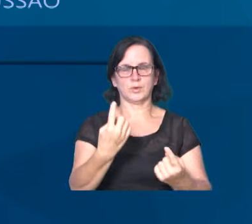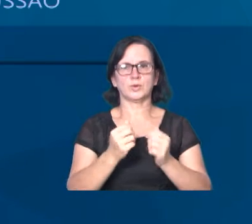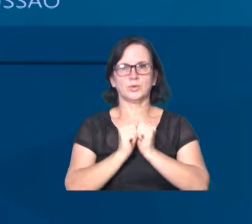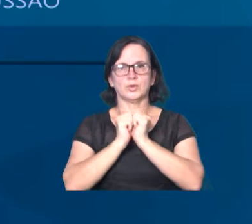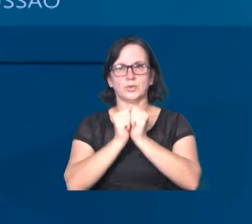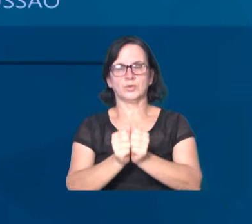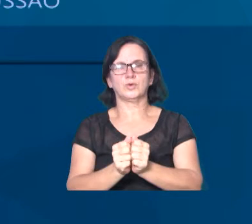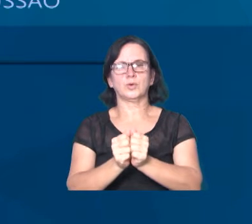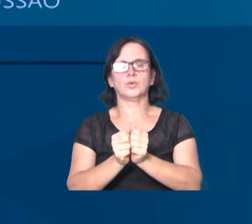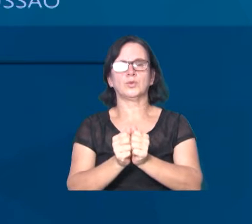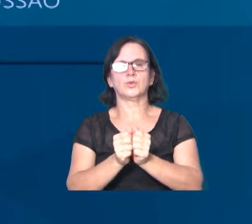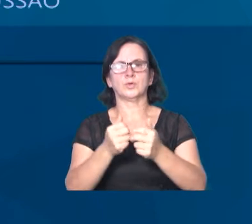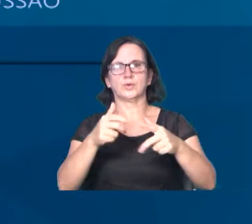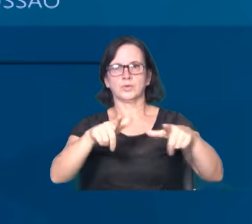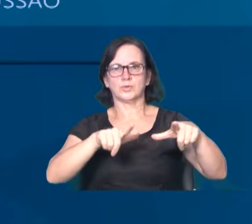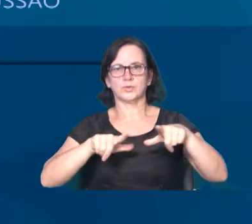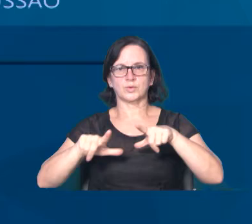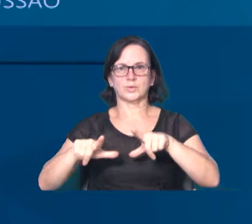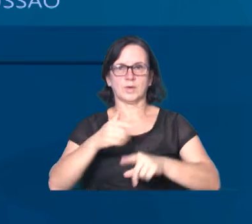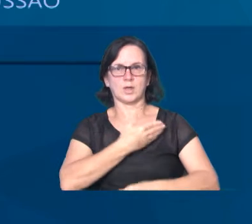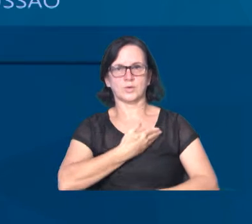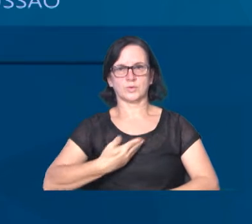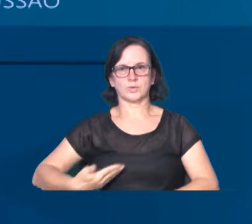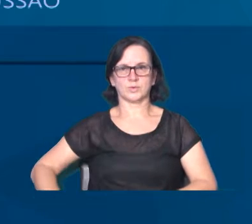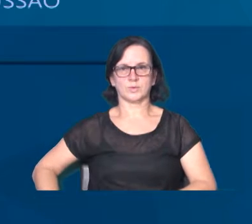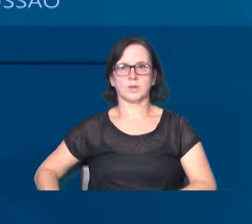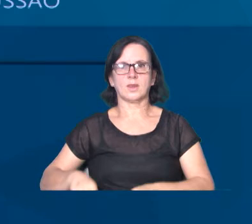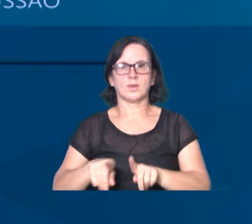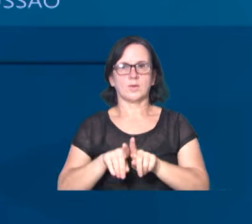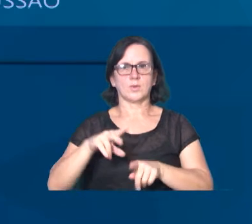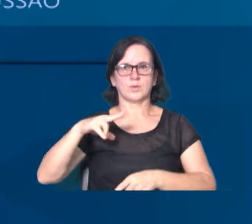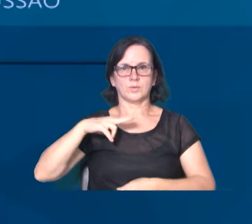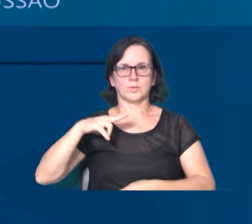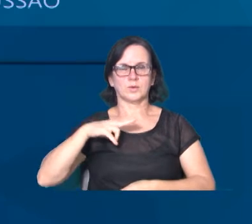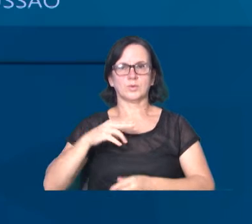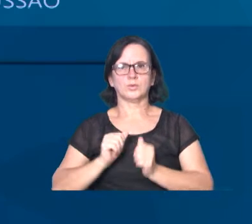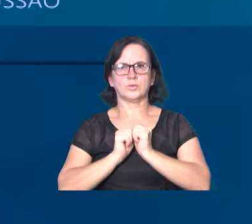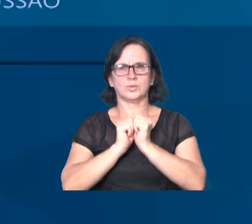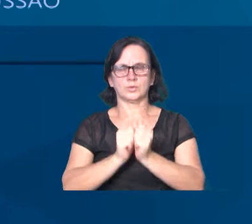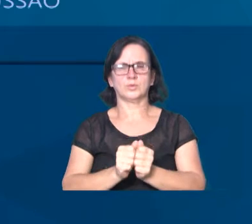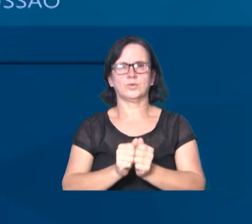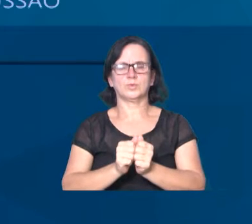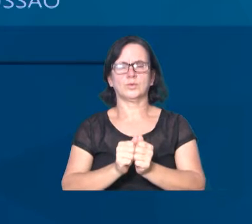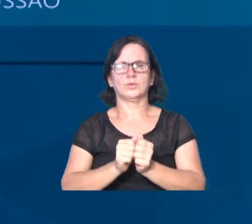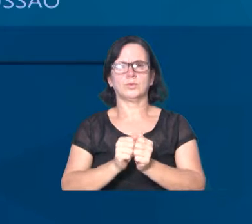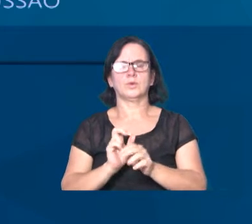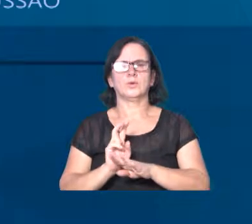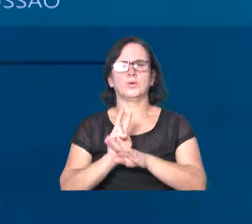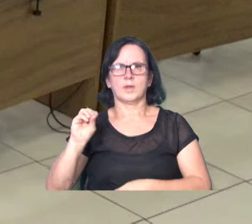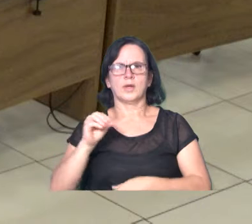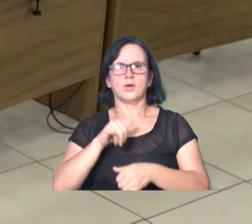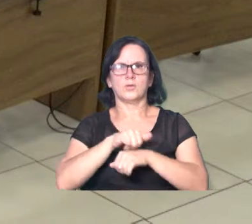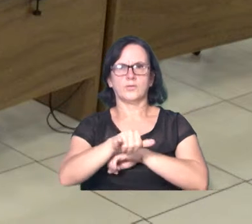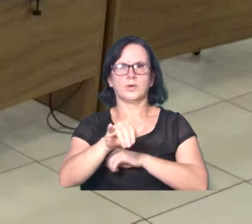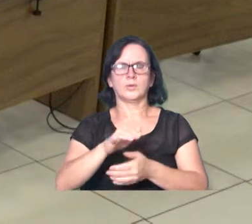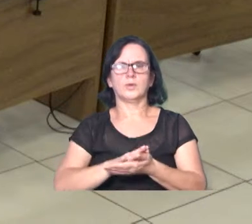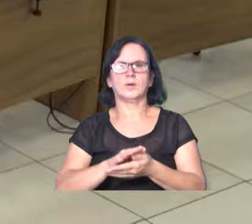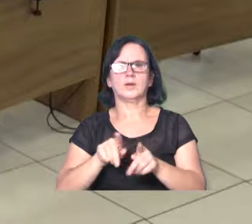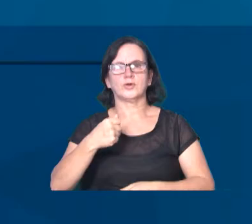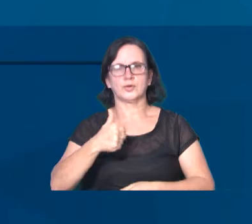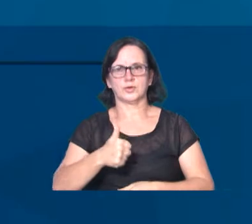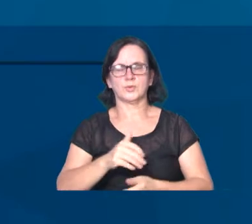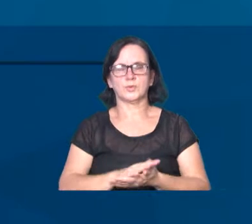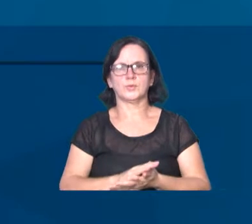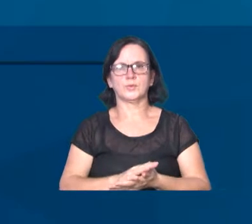preferencial imediato e individualizado a população com maior de 80 anos e o projeto de lei do vereador